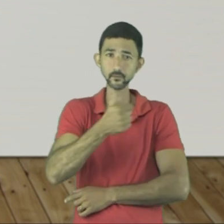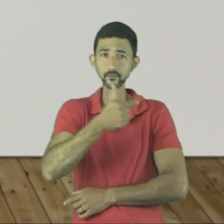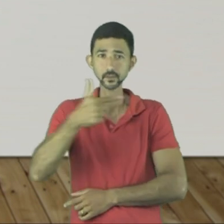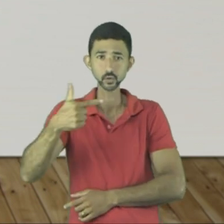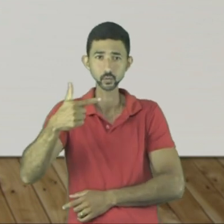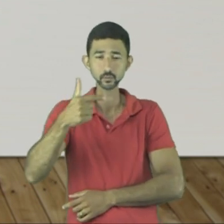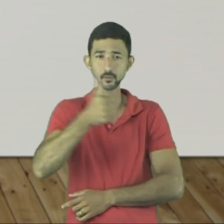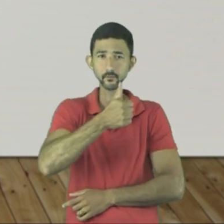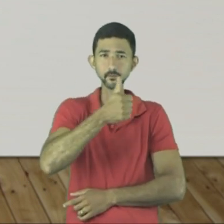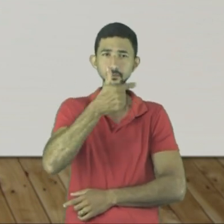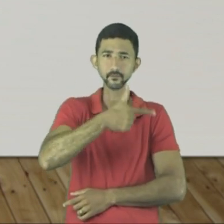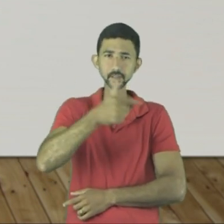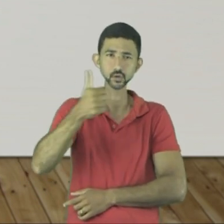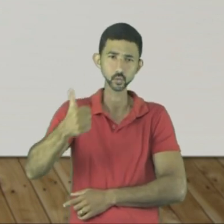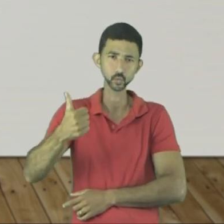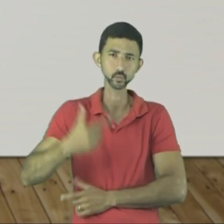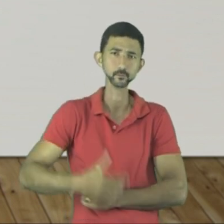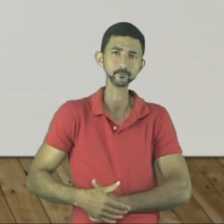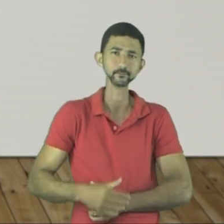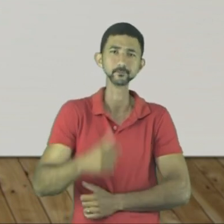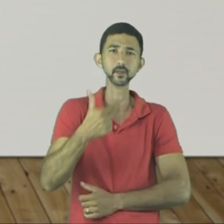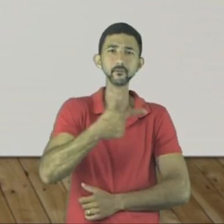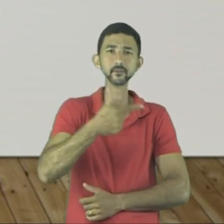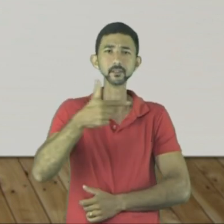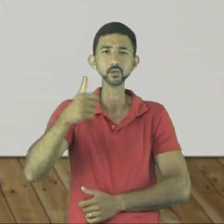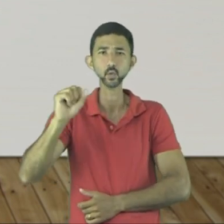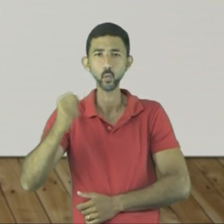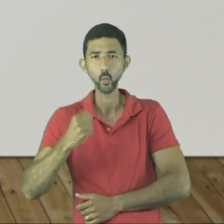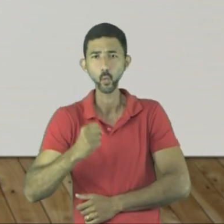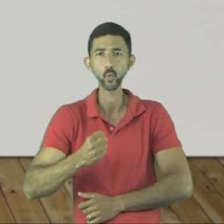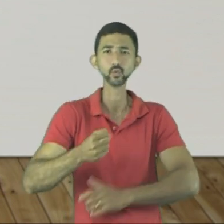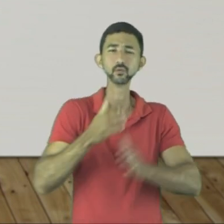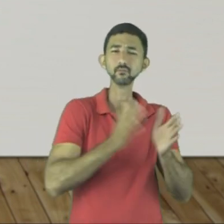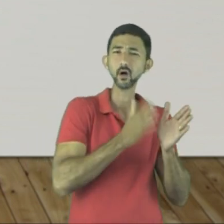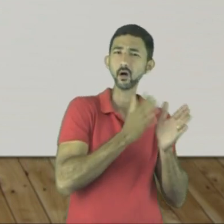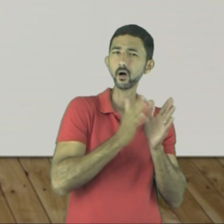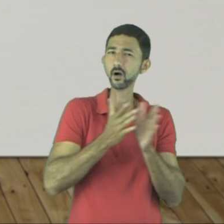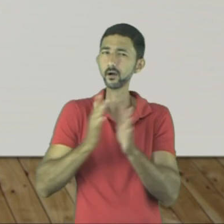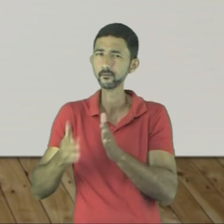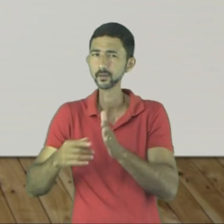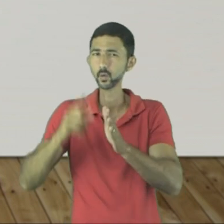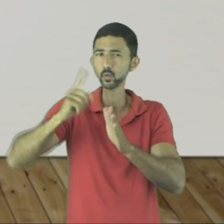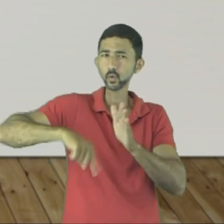21 também, 28...